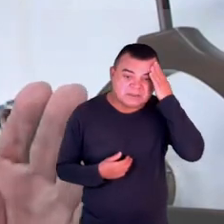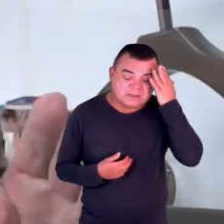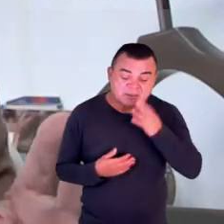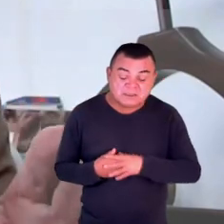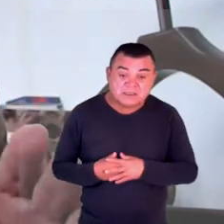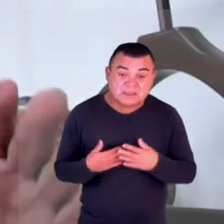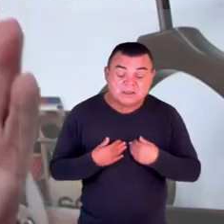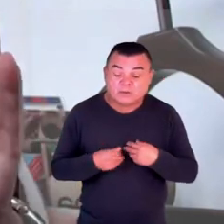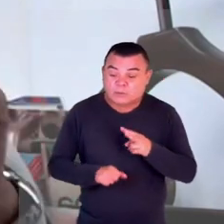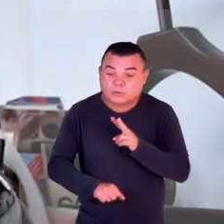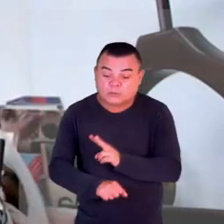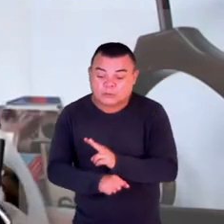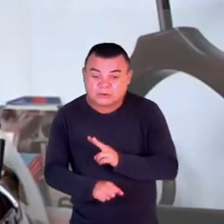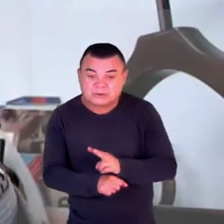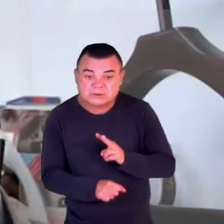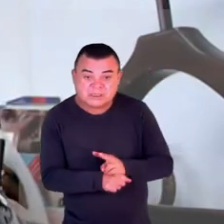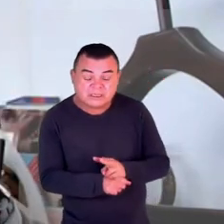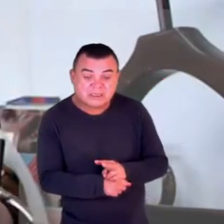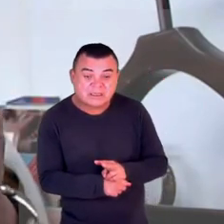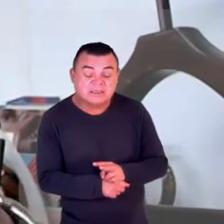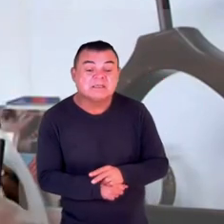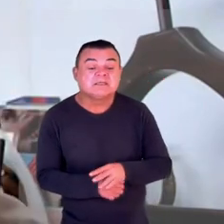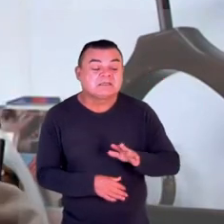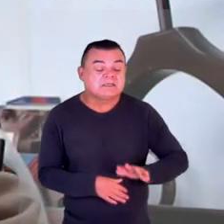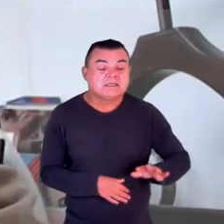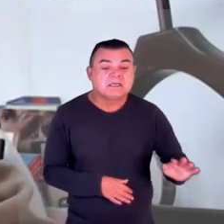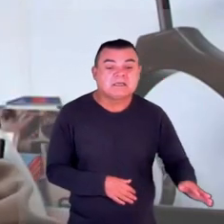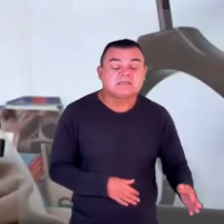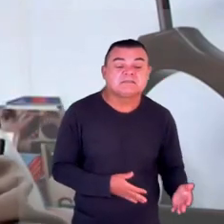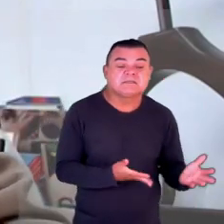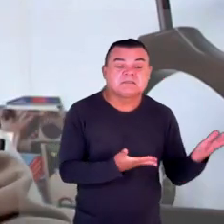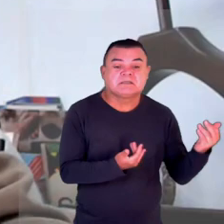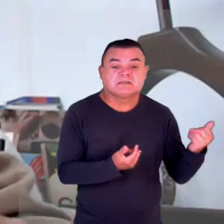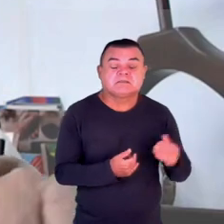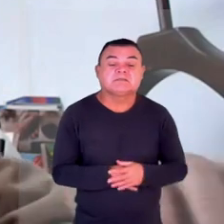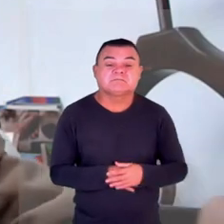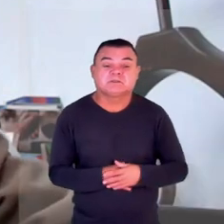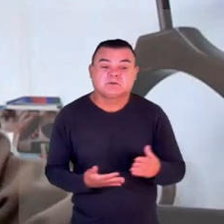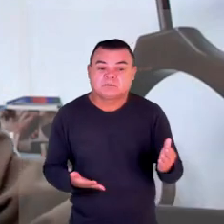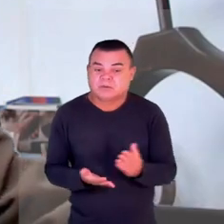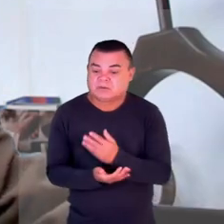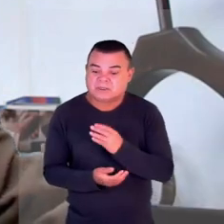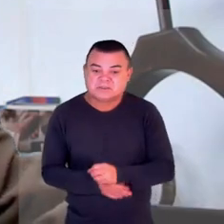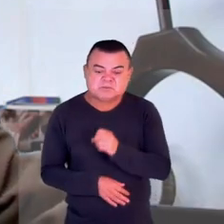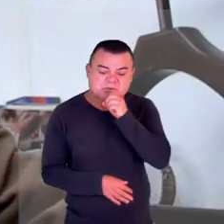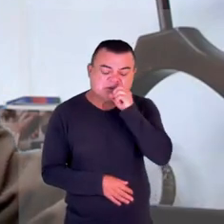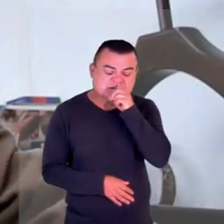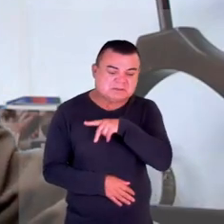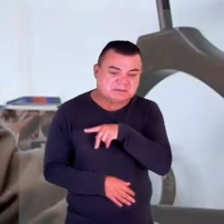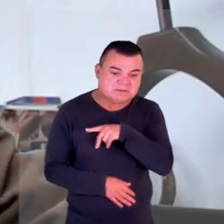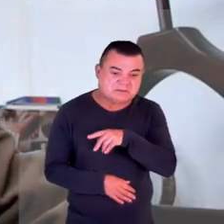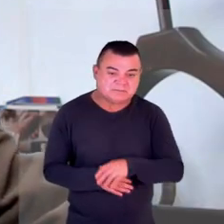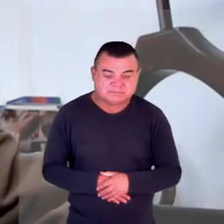salvo de todo tipo de negligência bem